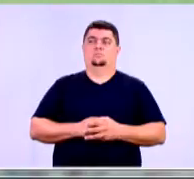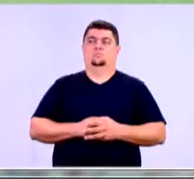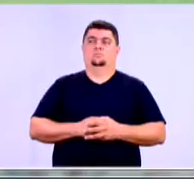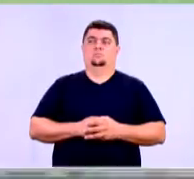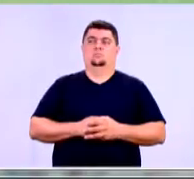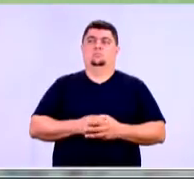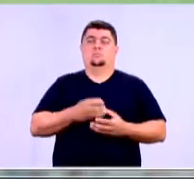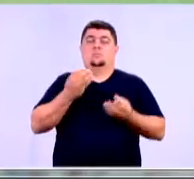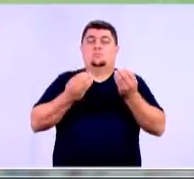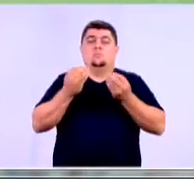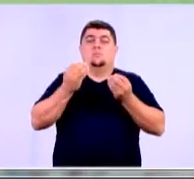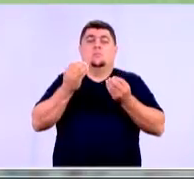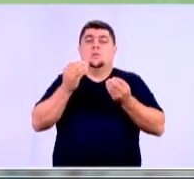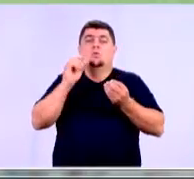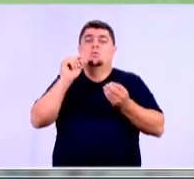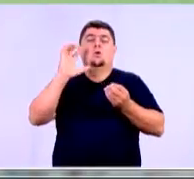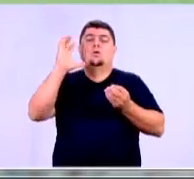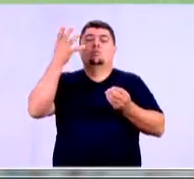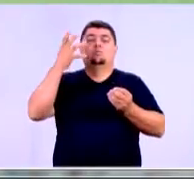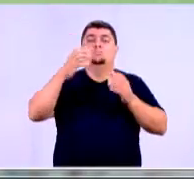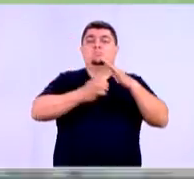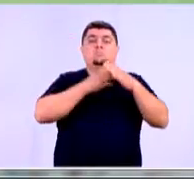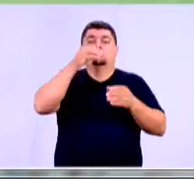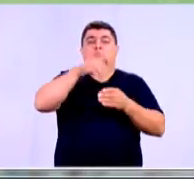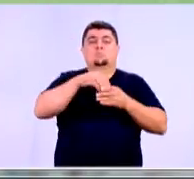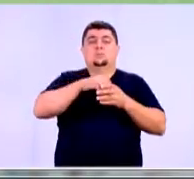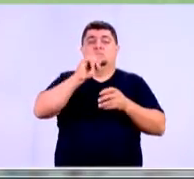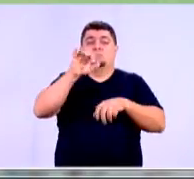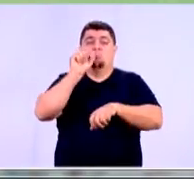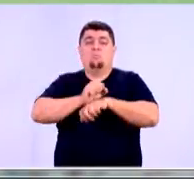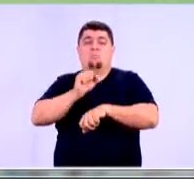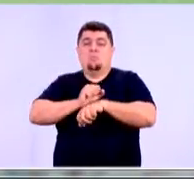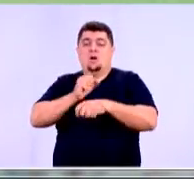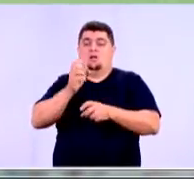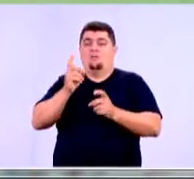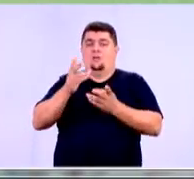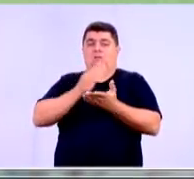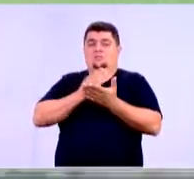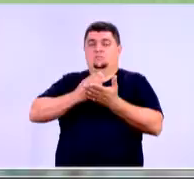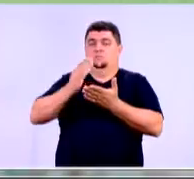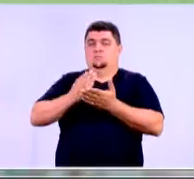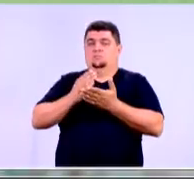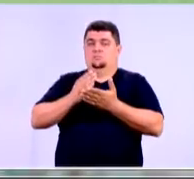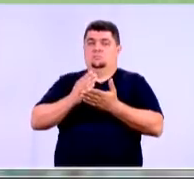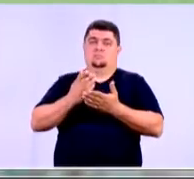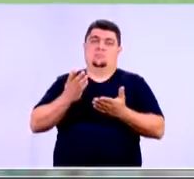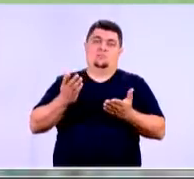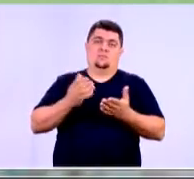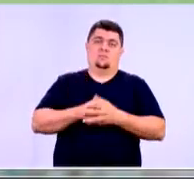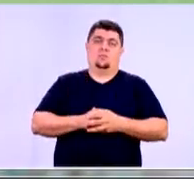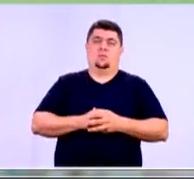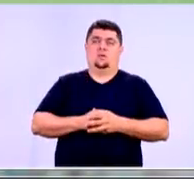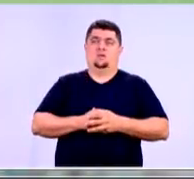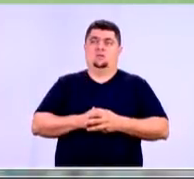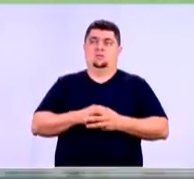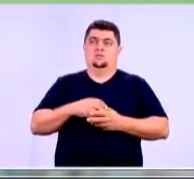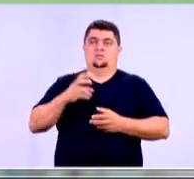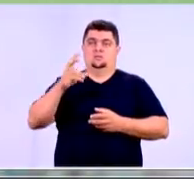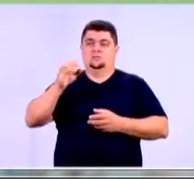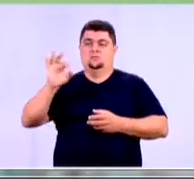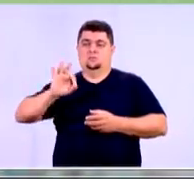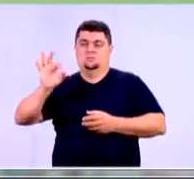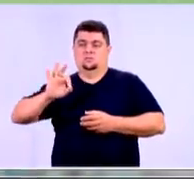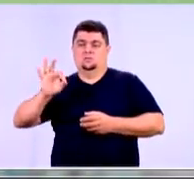verificando qual seria o impacto para as finanças da empresa caso parasse de vender para esses clientes. Gente, então, 50%